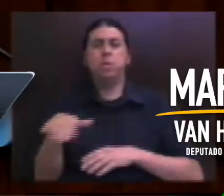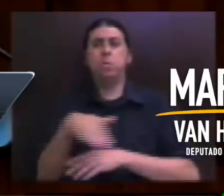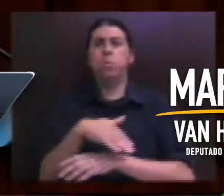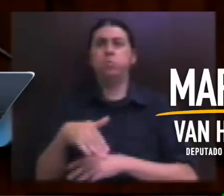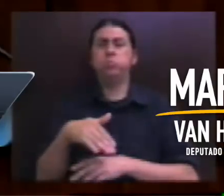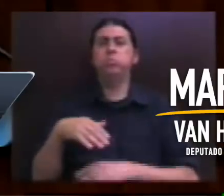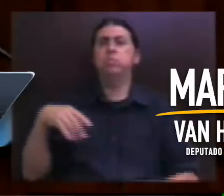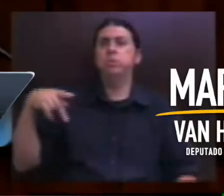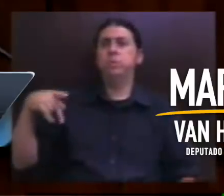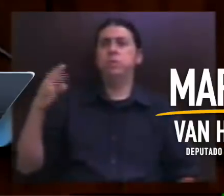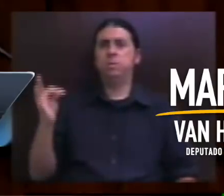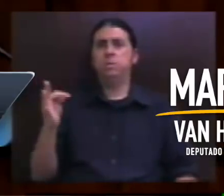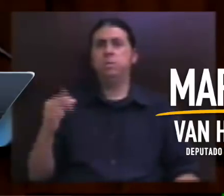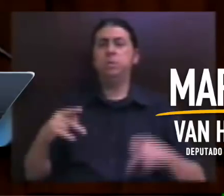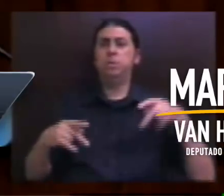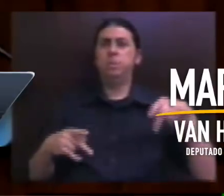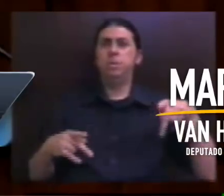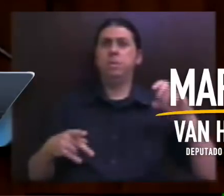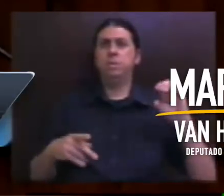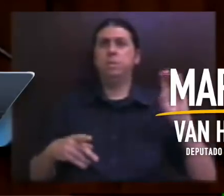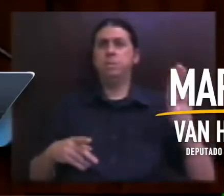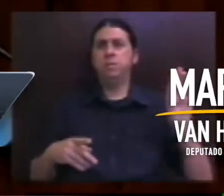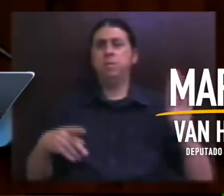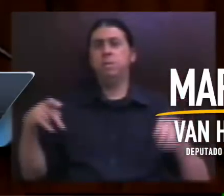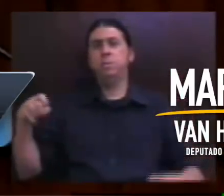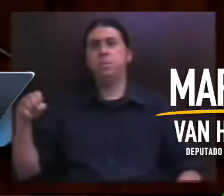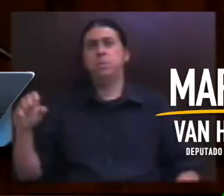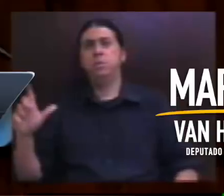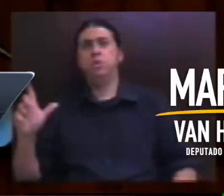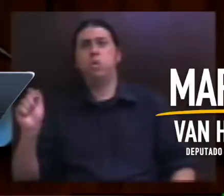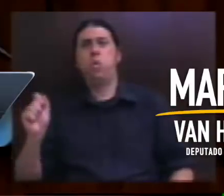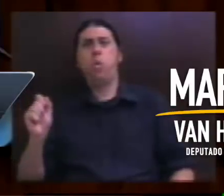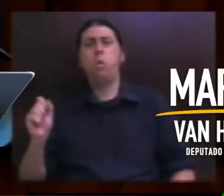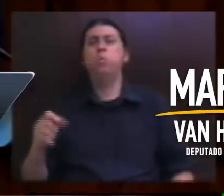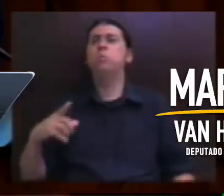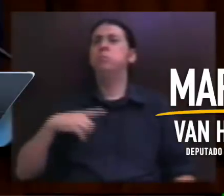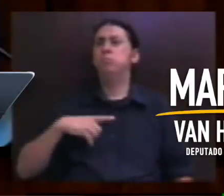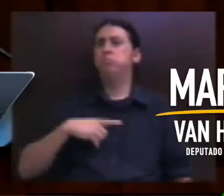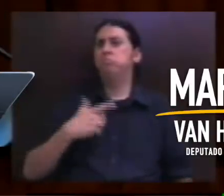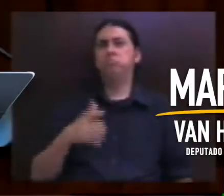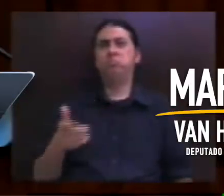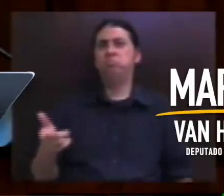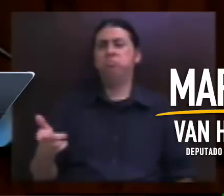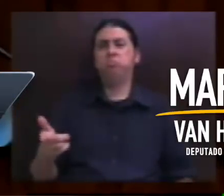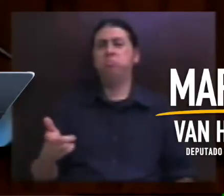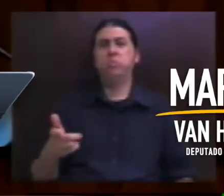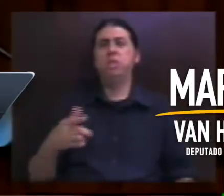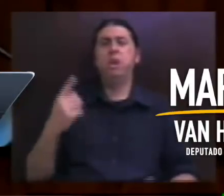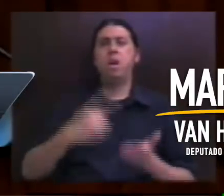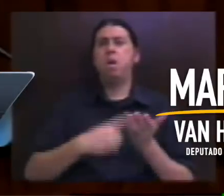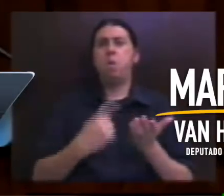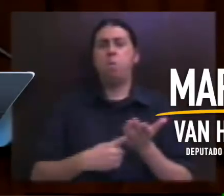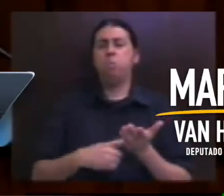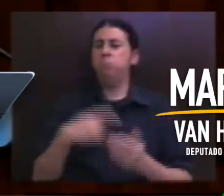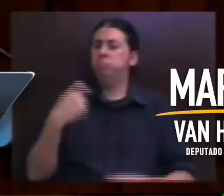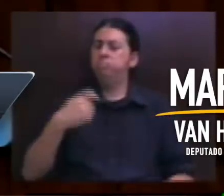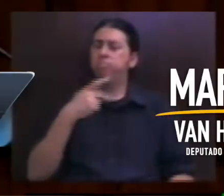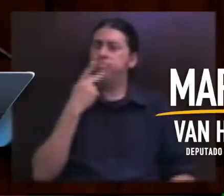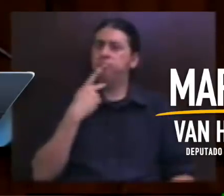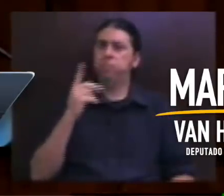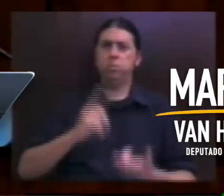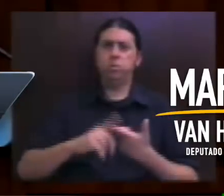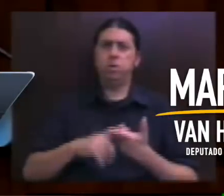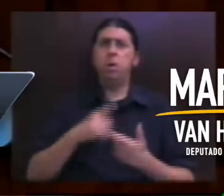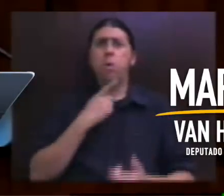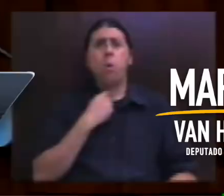PCdoB e PSOL não deram acordo para que esses projetos viessem aqui ao plenário quanto precisa ser dito, porque